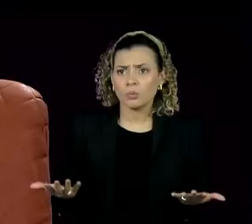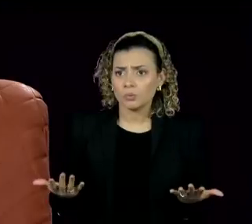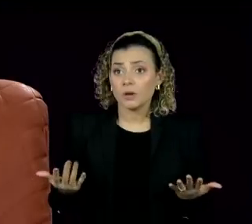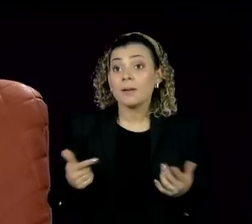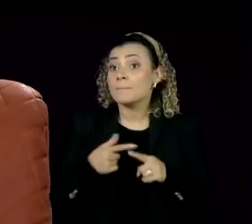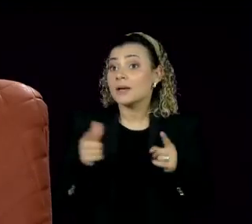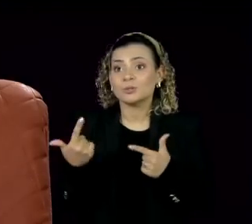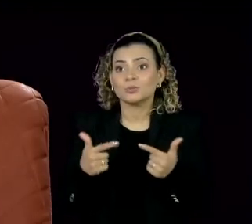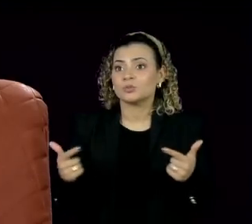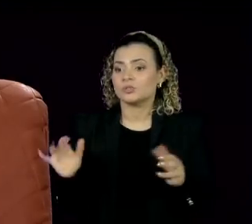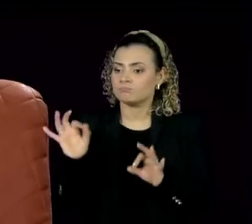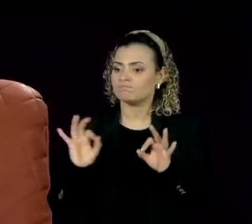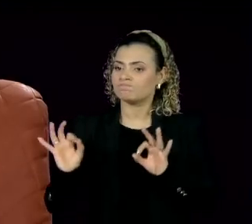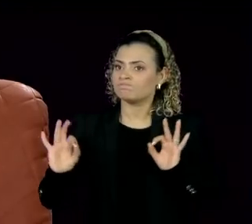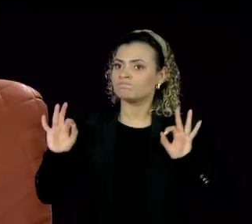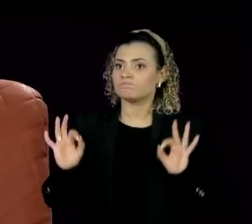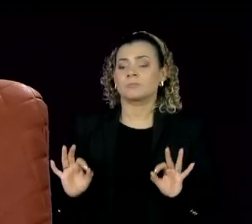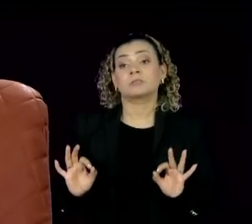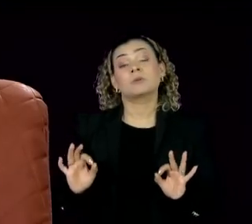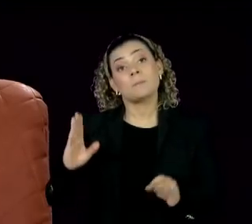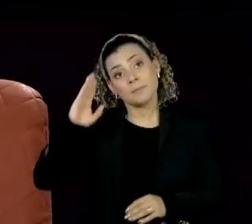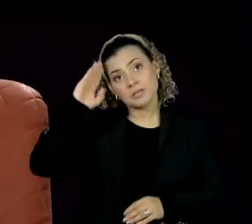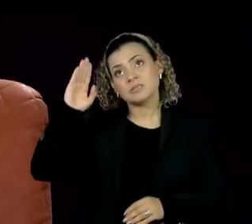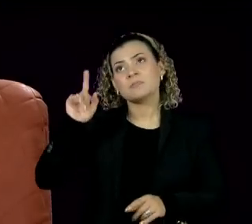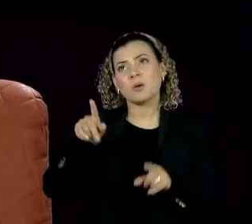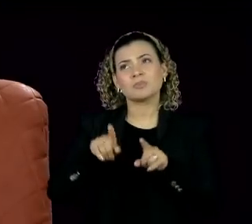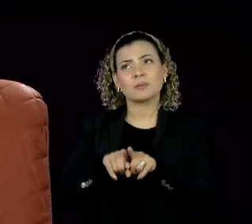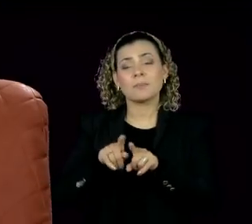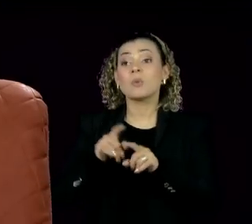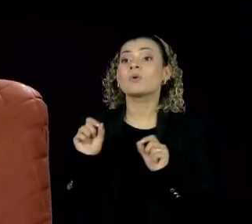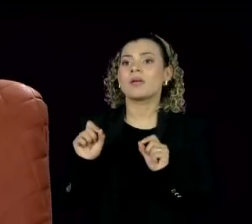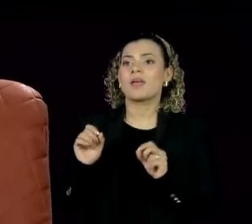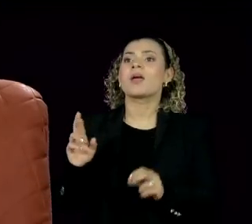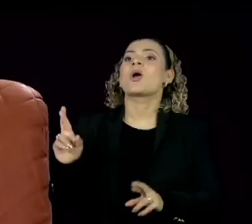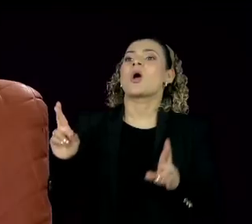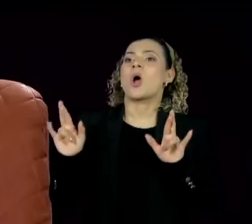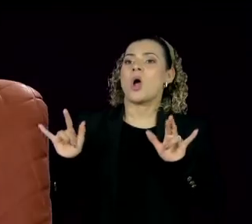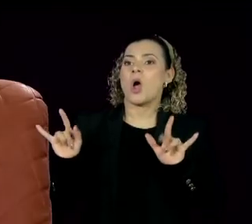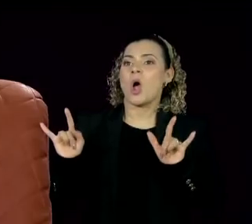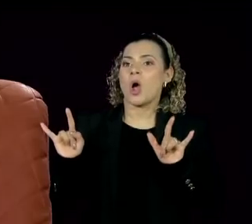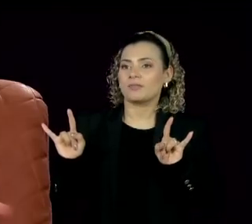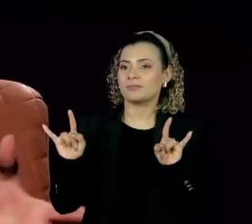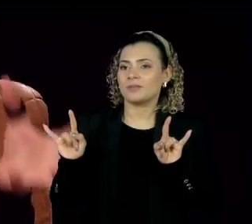essa estrutura que a gente tinha, que eu acho que, especialmente depois do Rock in Rio, é que